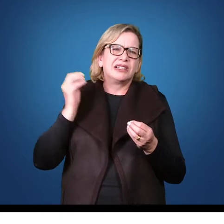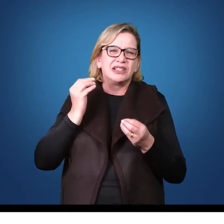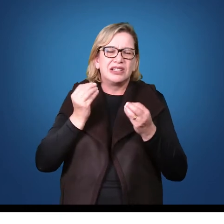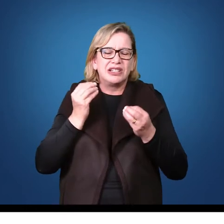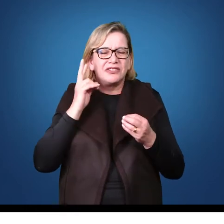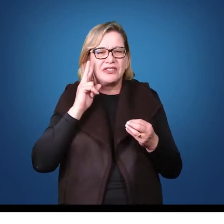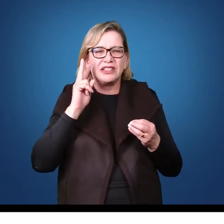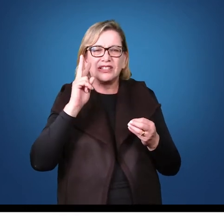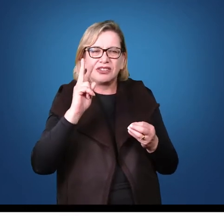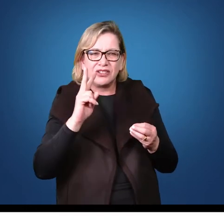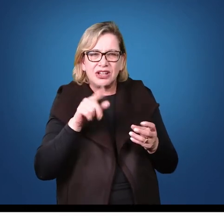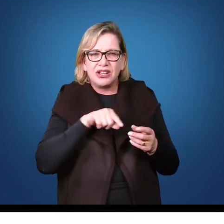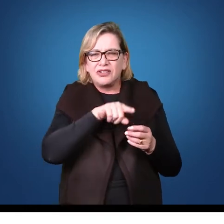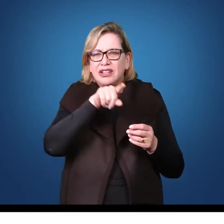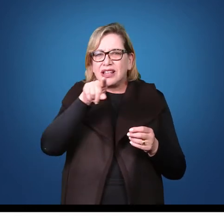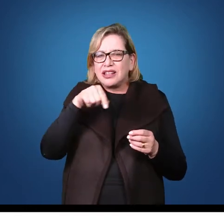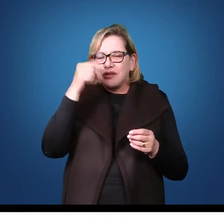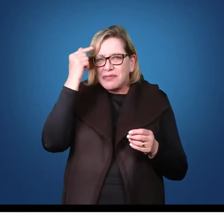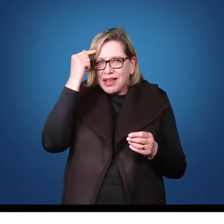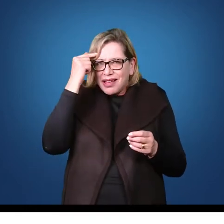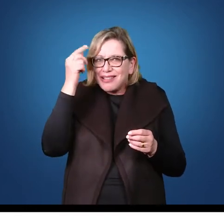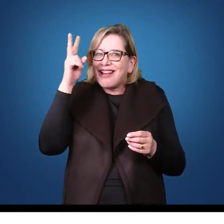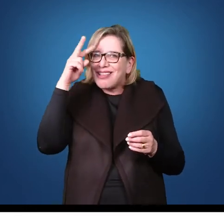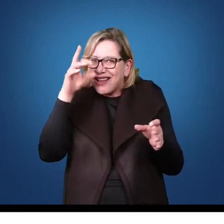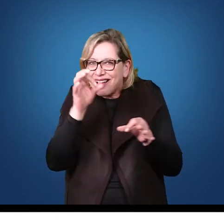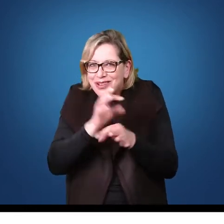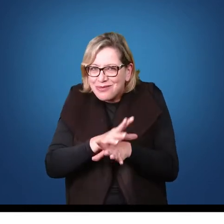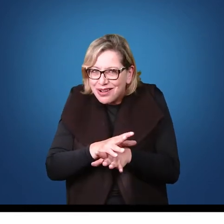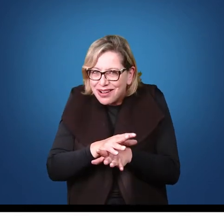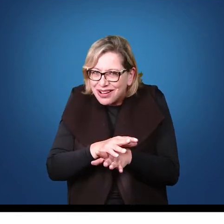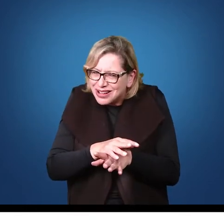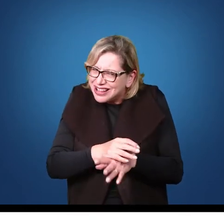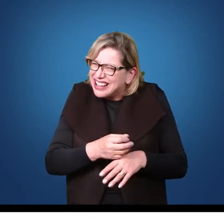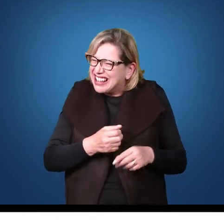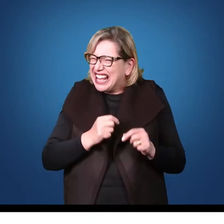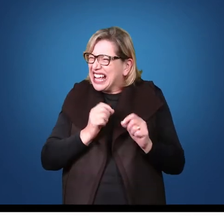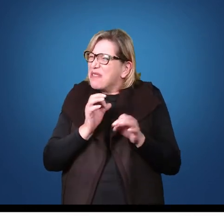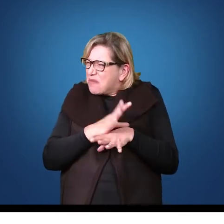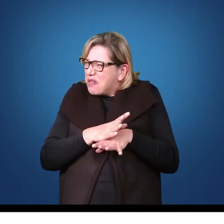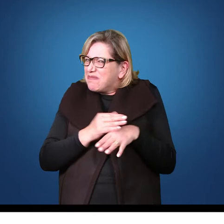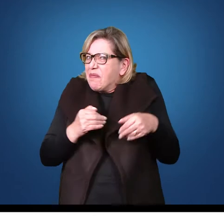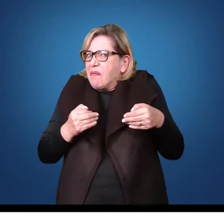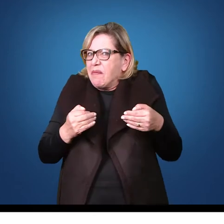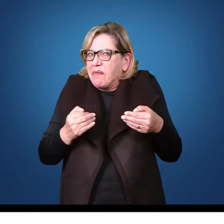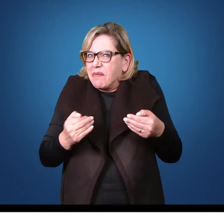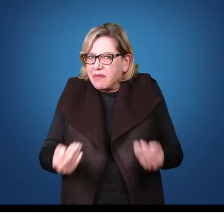Olha só, vocês pensam que essa história termina? Será que termina?